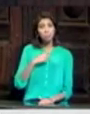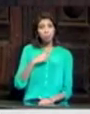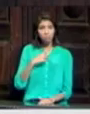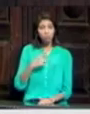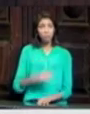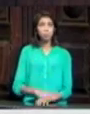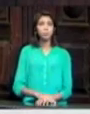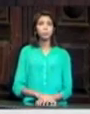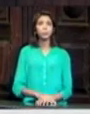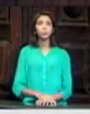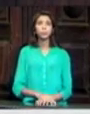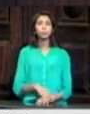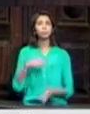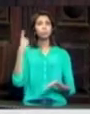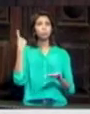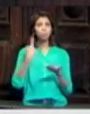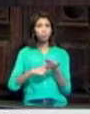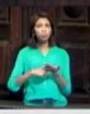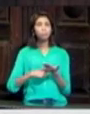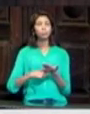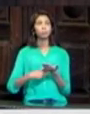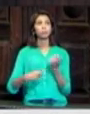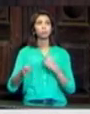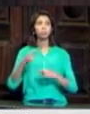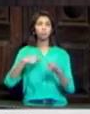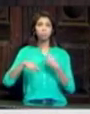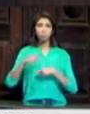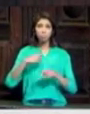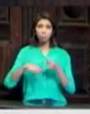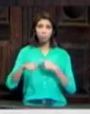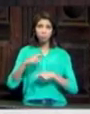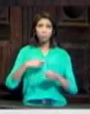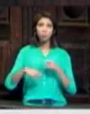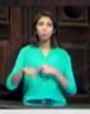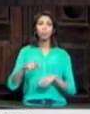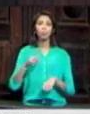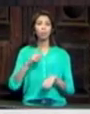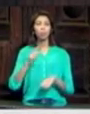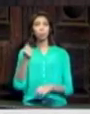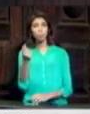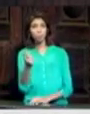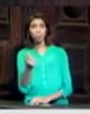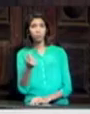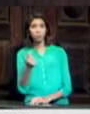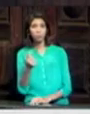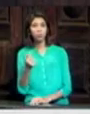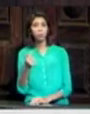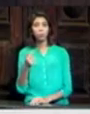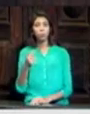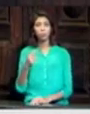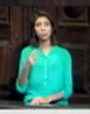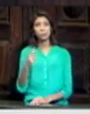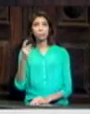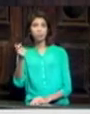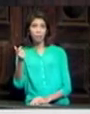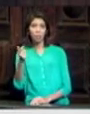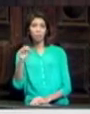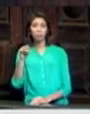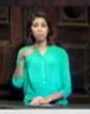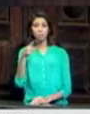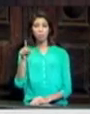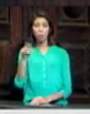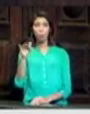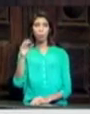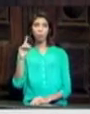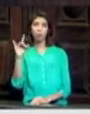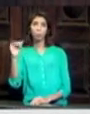licitação o compromisso com o investimento entre o trecho da saída em São Pedro da Aldeia